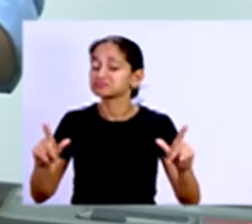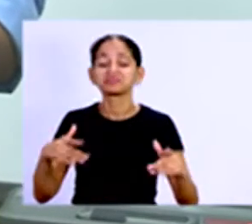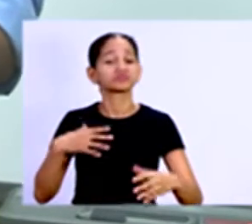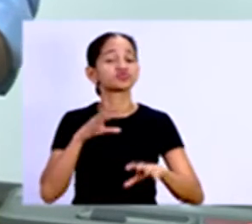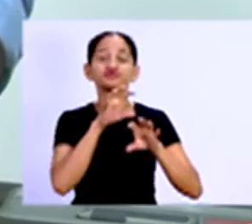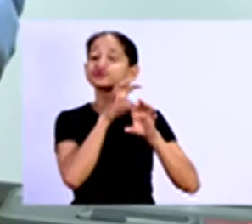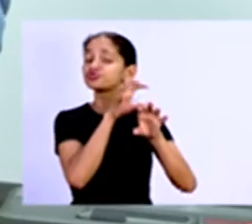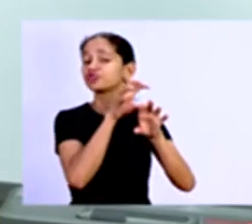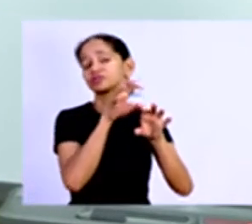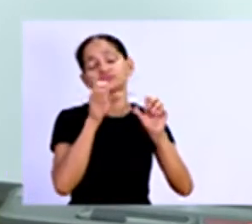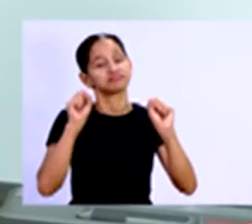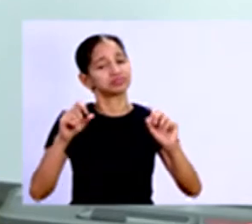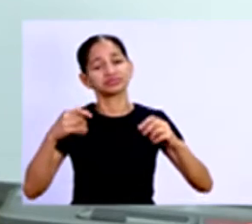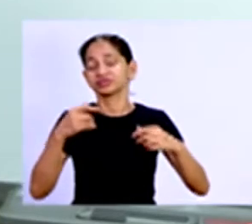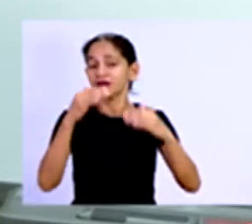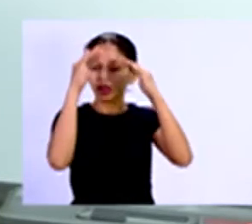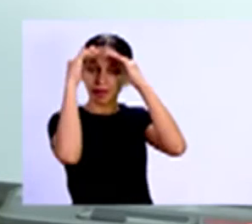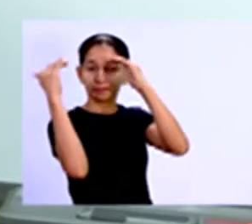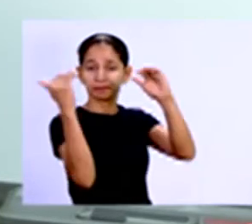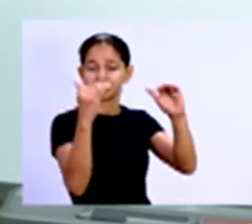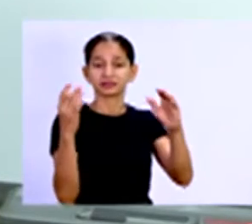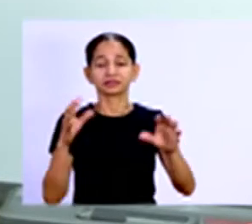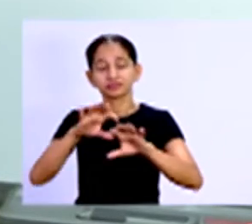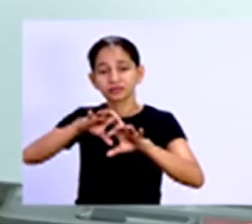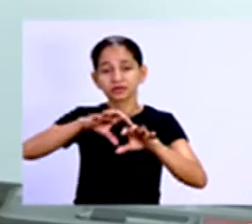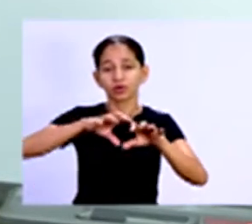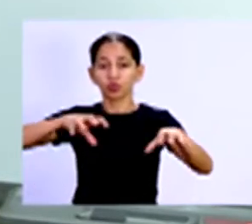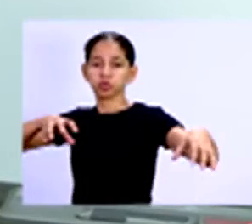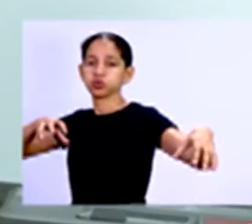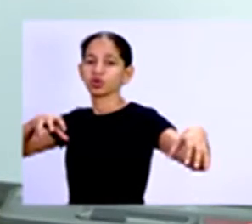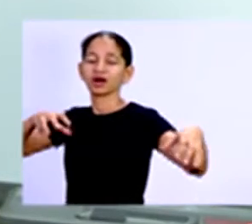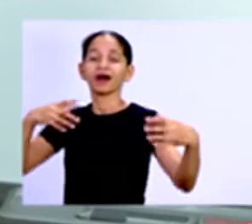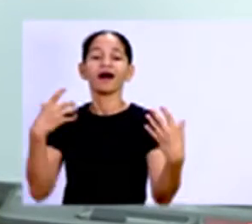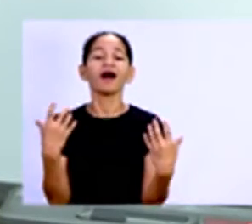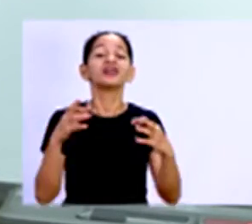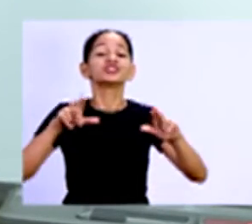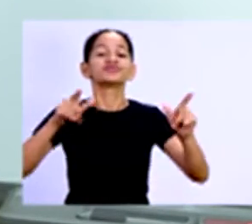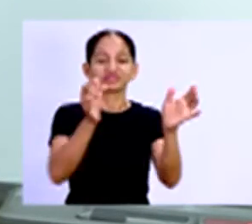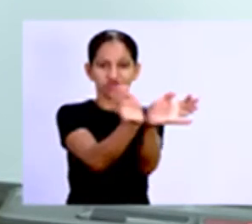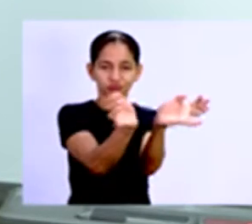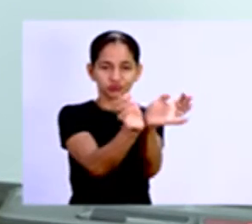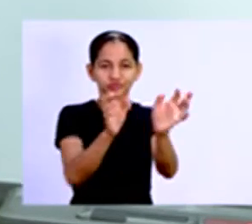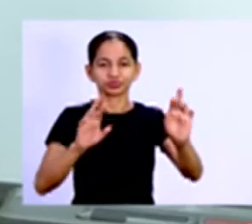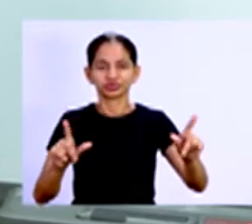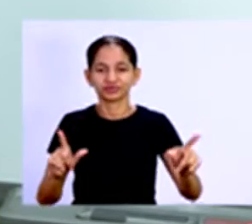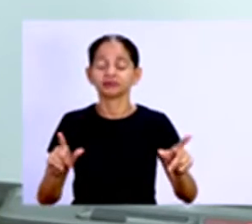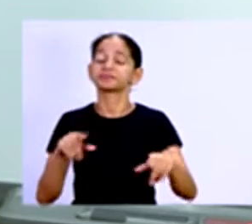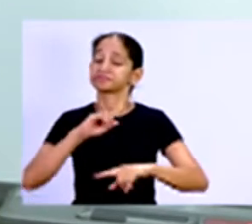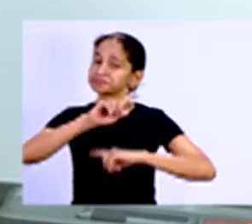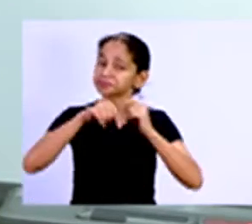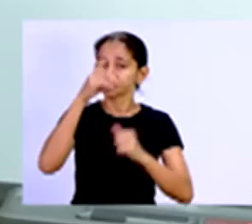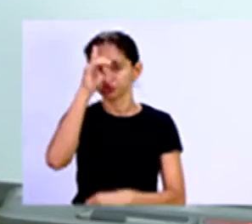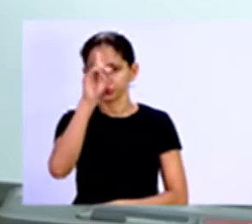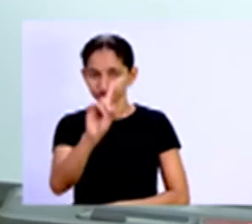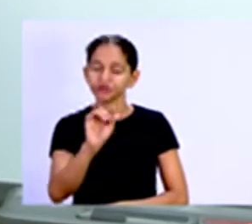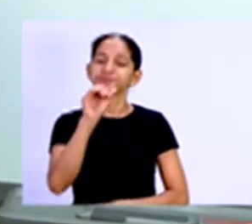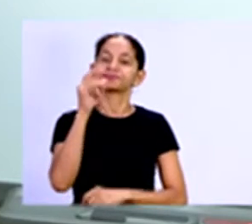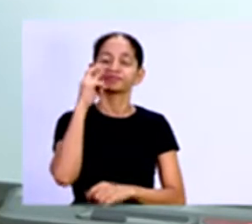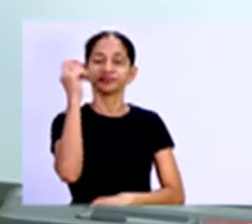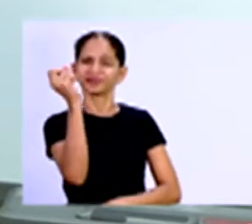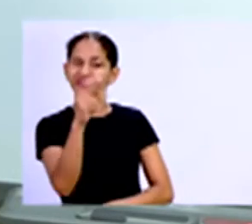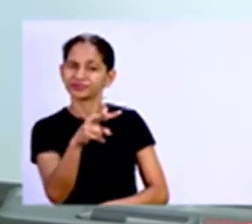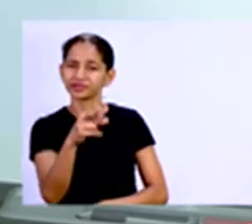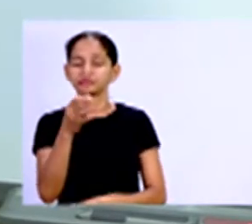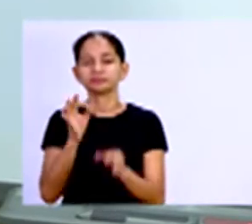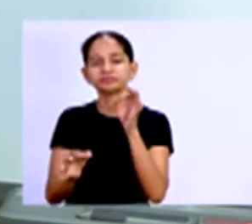cor-de-rosa choque. Mas, como ficará a sociedade em vê-lo? Será que no outro dia vai ficar muito bem ele